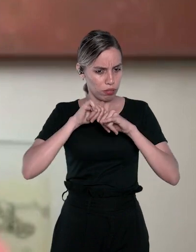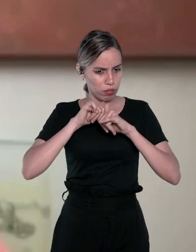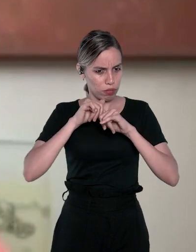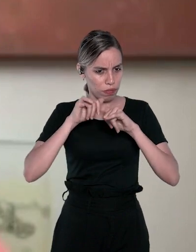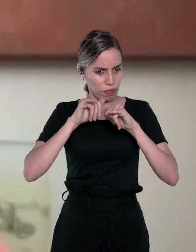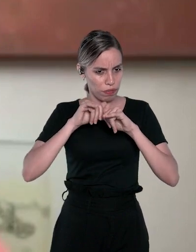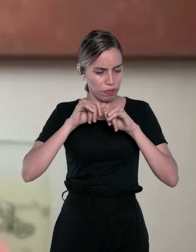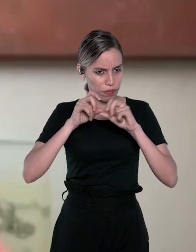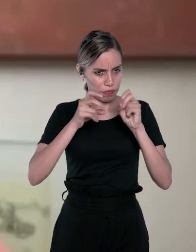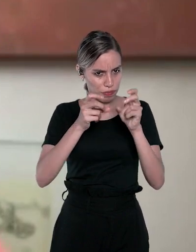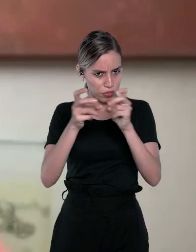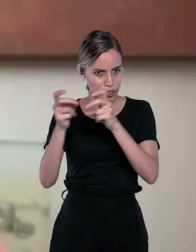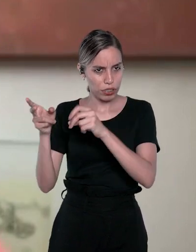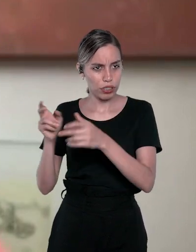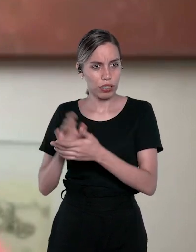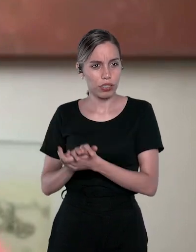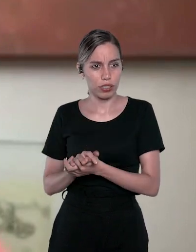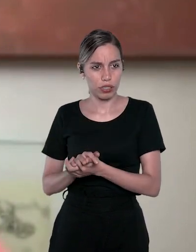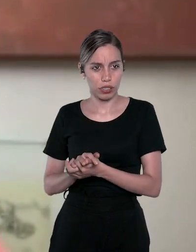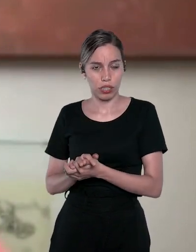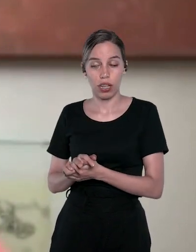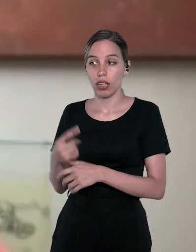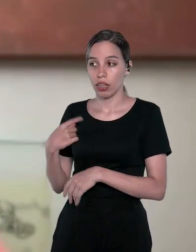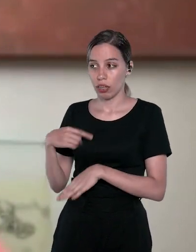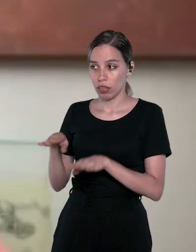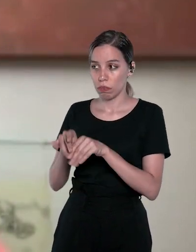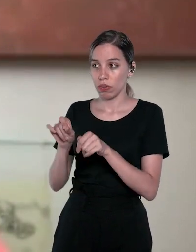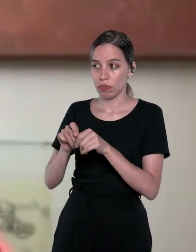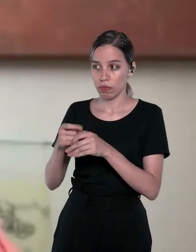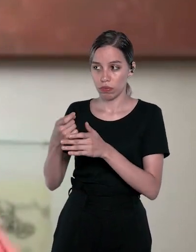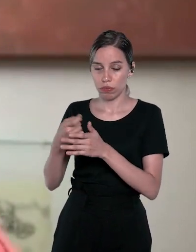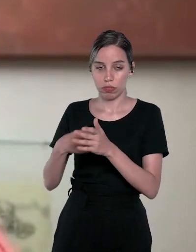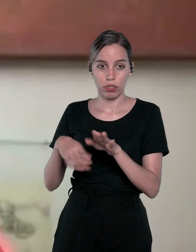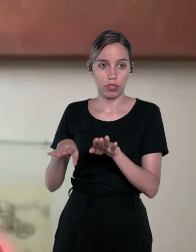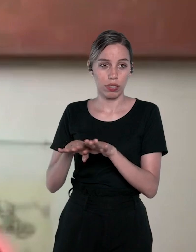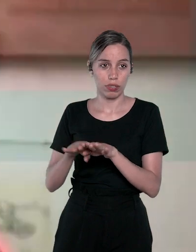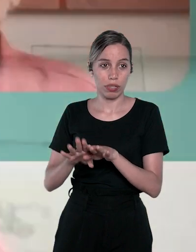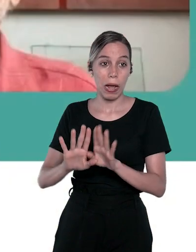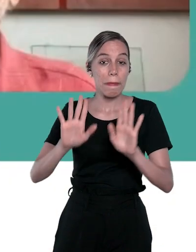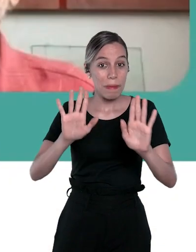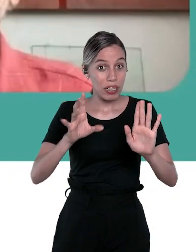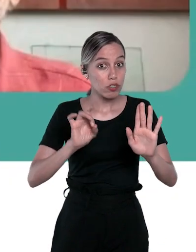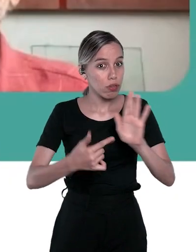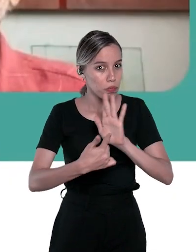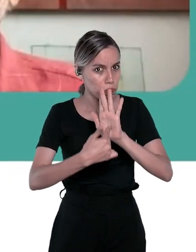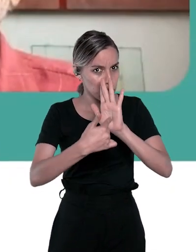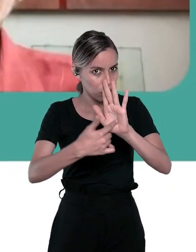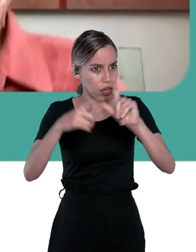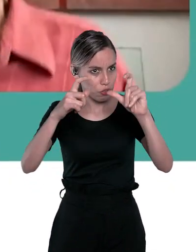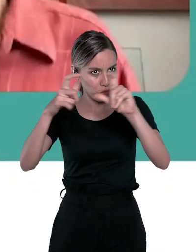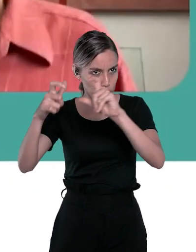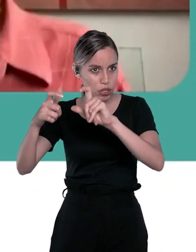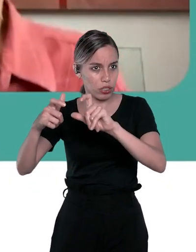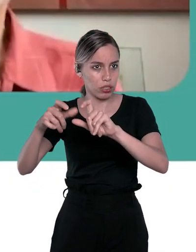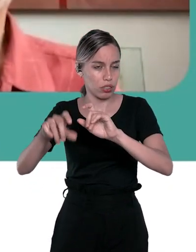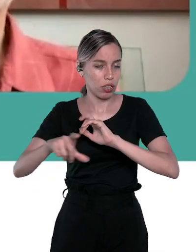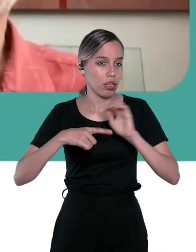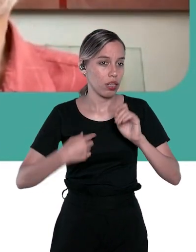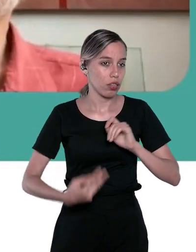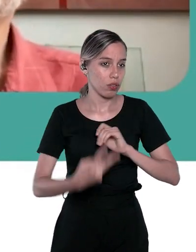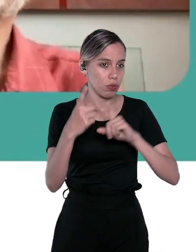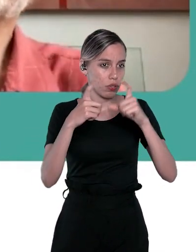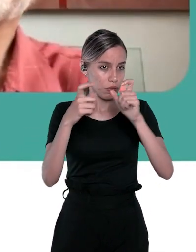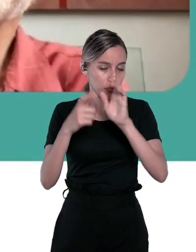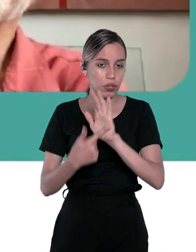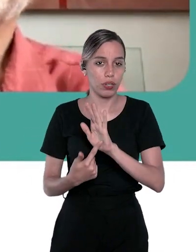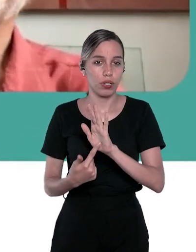fiz esse perfil dela lá no jornal, na ocasião também. Só um minutinho, a gente tem umas fotos da Lúcia, Nina, vou pedir para você colocar ótimo, duas ótimo.